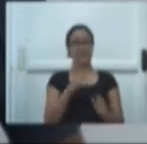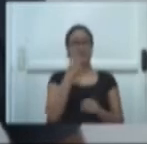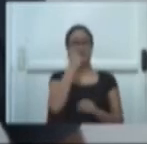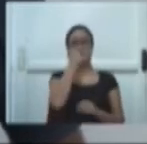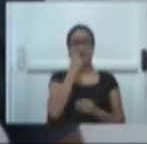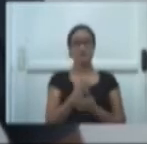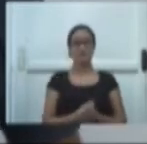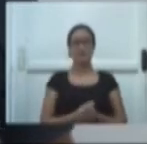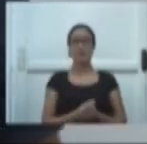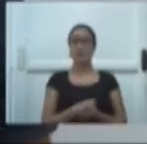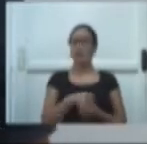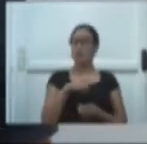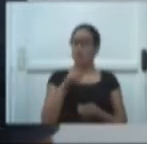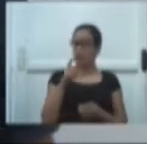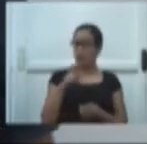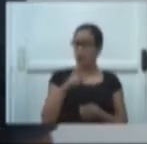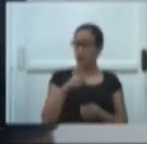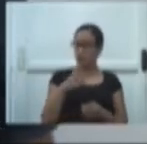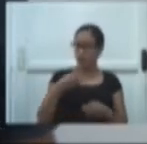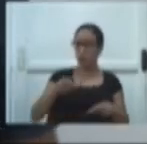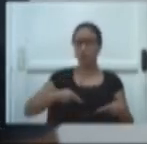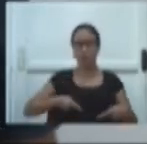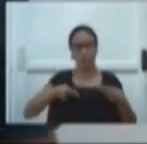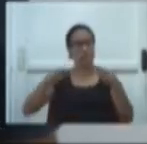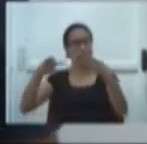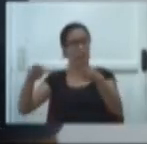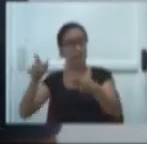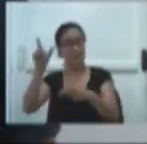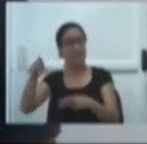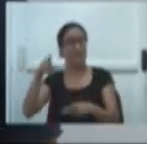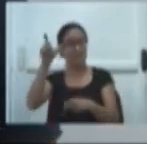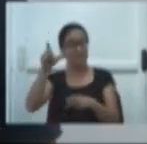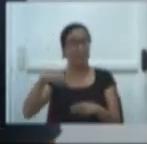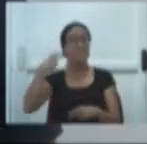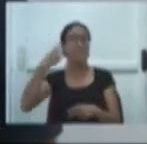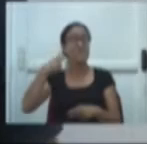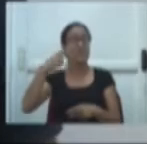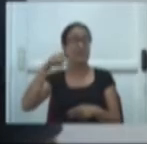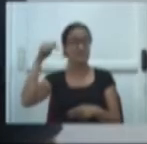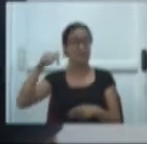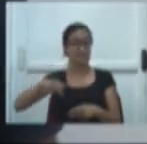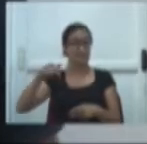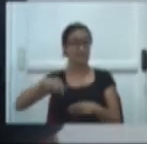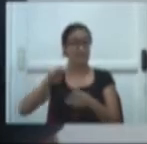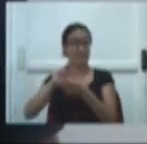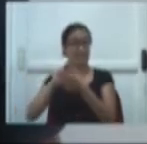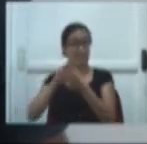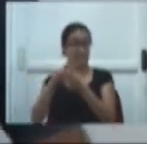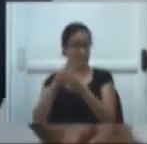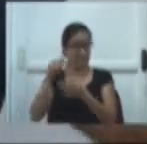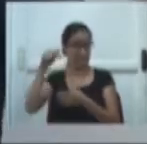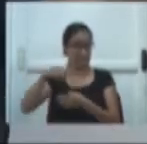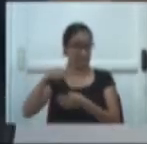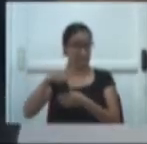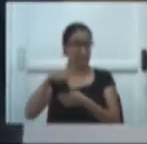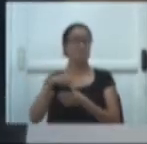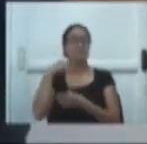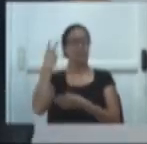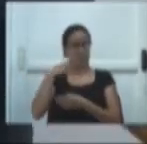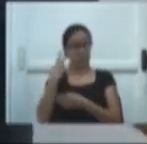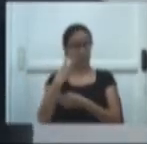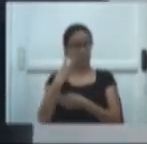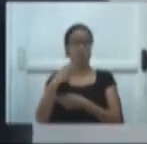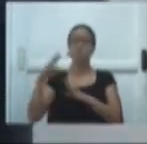casa de vereador aqui dentro, e tinha foco de dengue. E vereador que assinou a CPI da dengue. Vereador